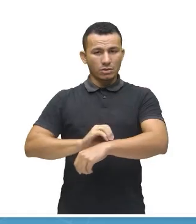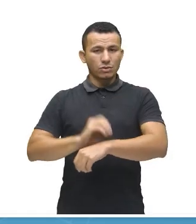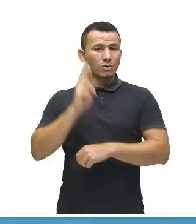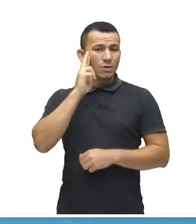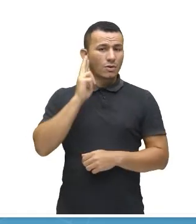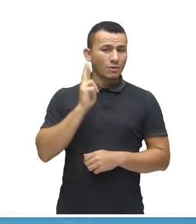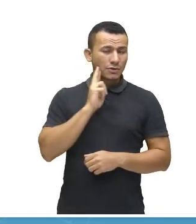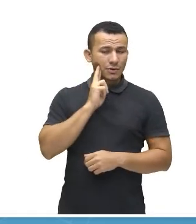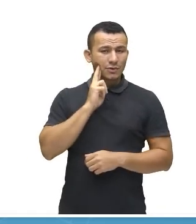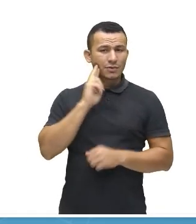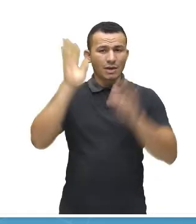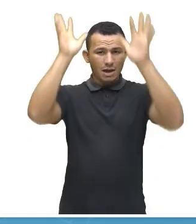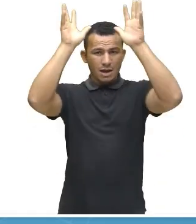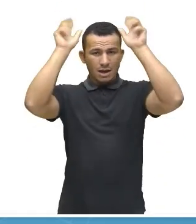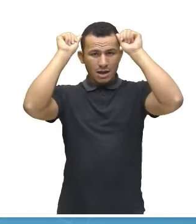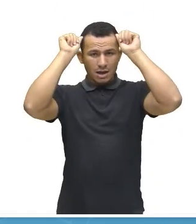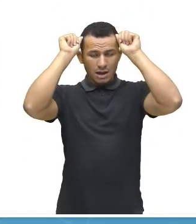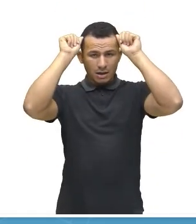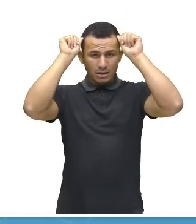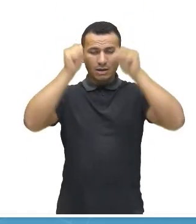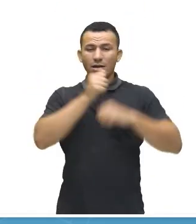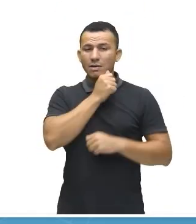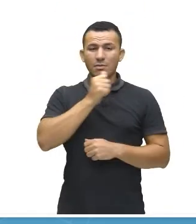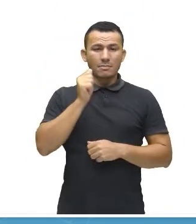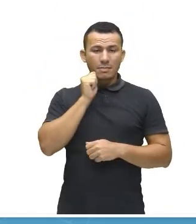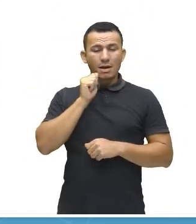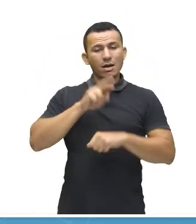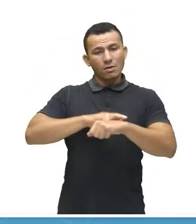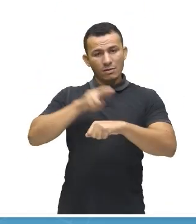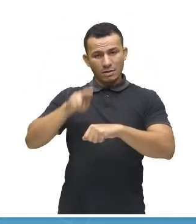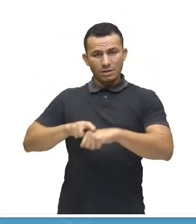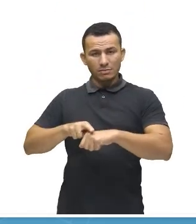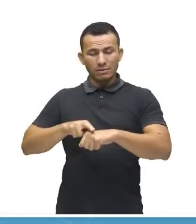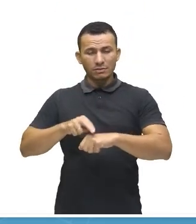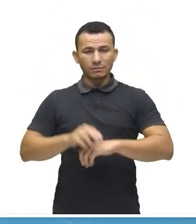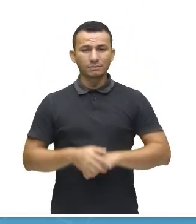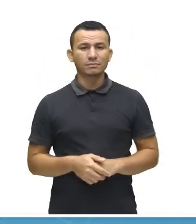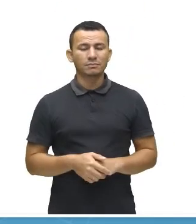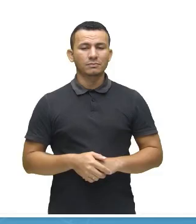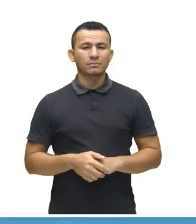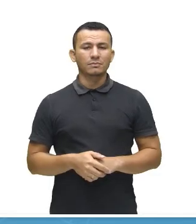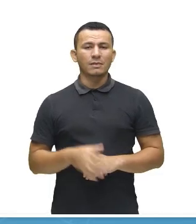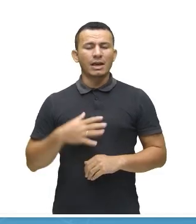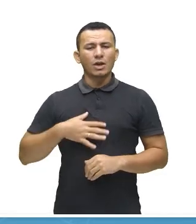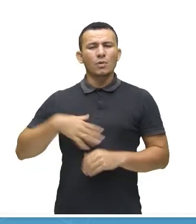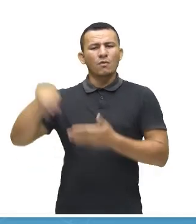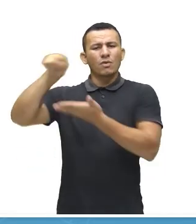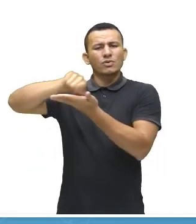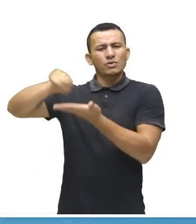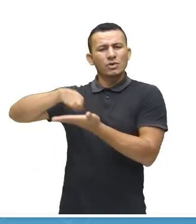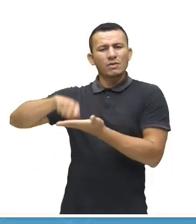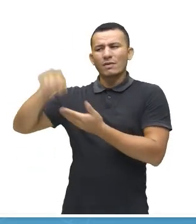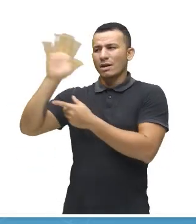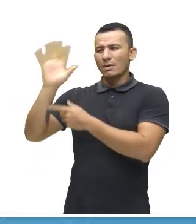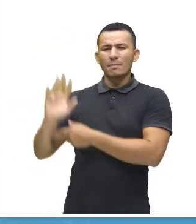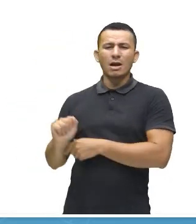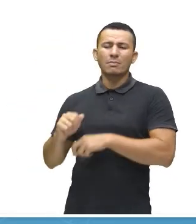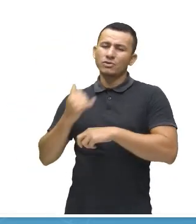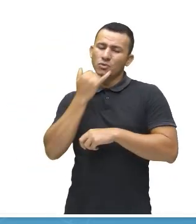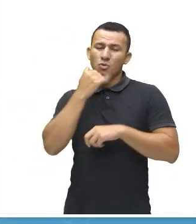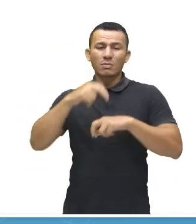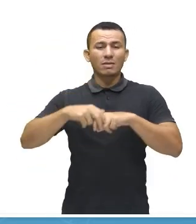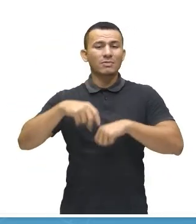Rondônia, Acre, Amapá e Roraima, tá? Eu não vou escrever lá no mapa por conta mesmo do tempo,